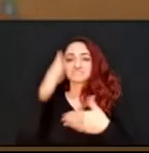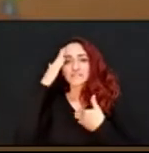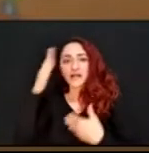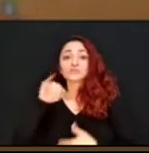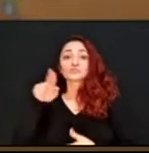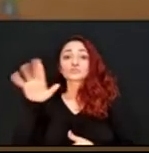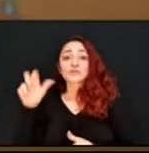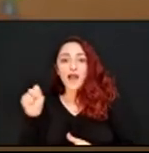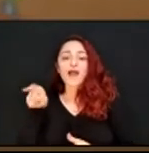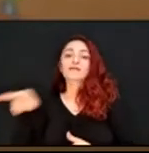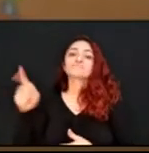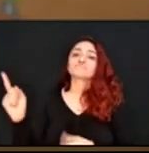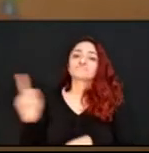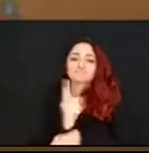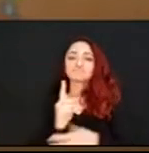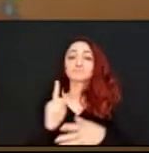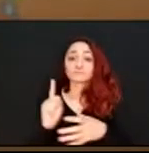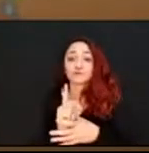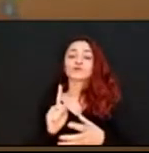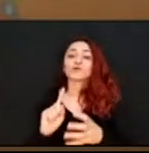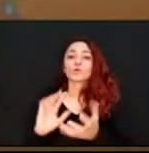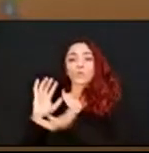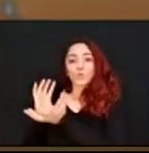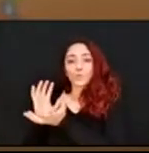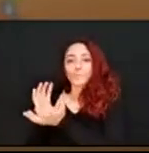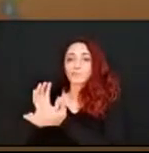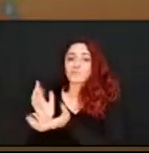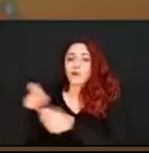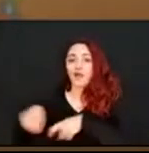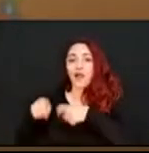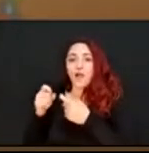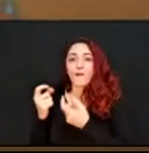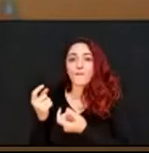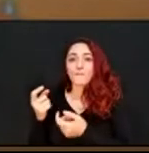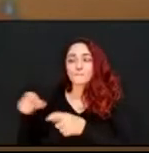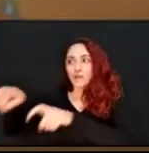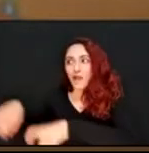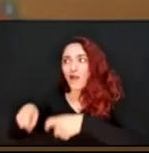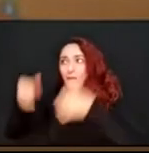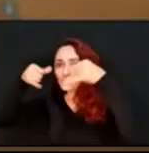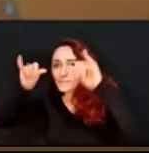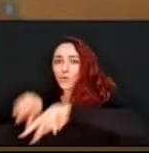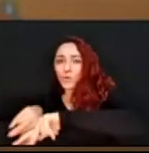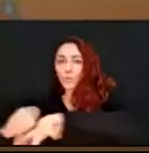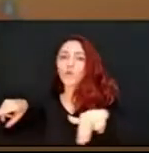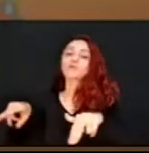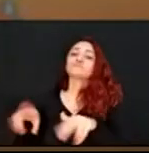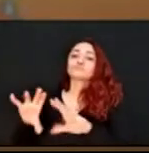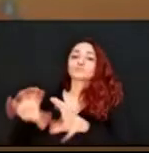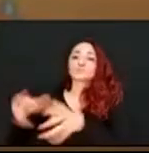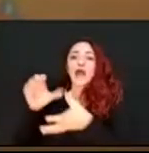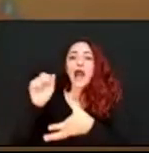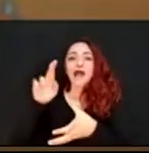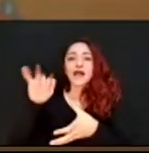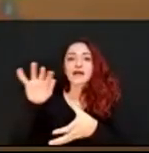ela é secretária executiva da cooperativa agropecuária familiar de Canudos Uauá e Curaçá obrigado viu Obrigado pelo seu tempo e